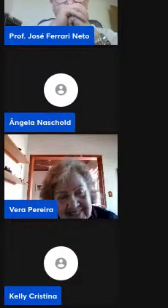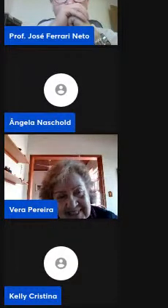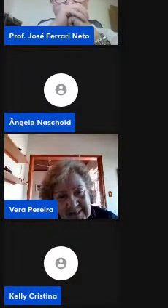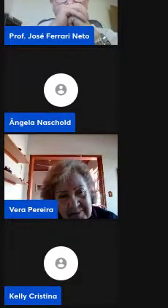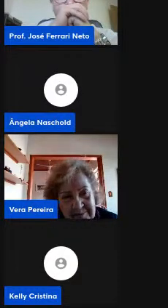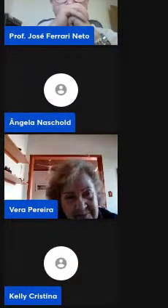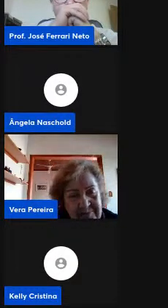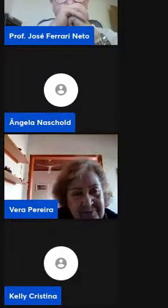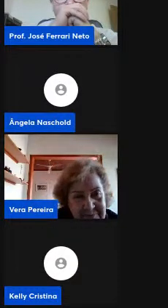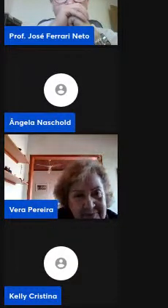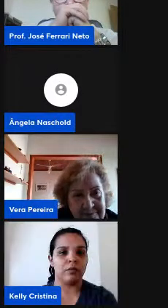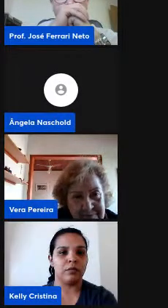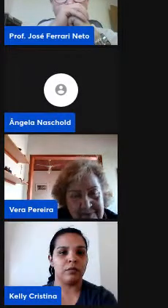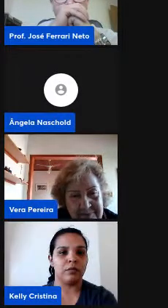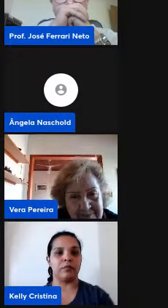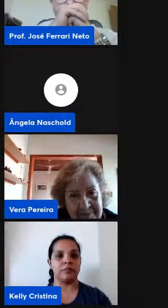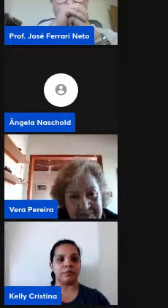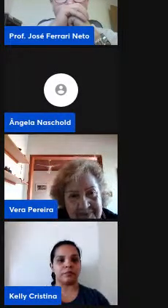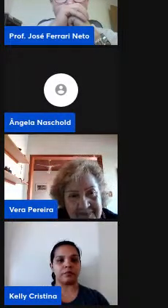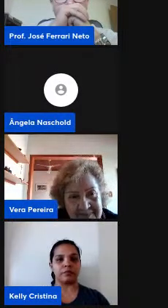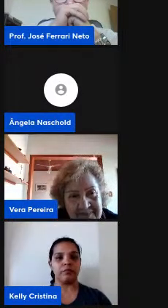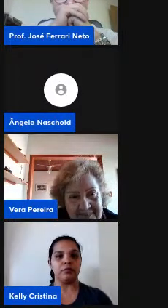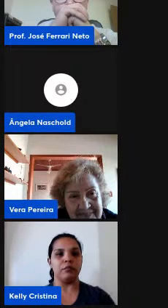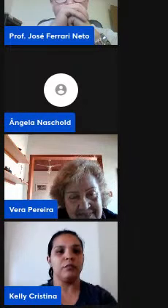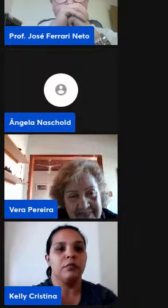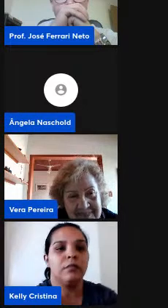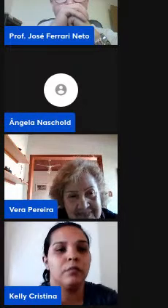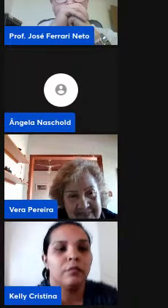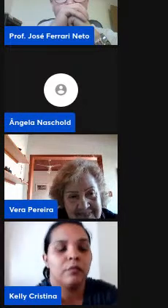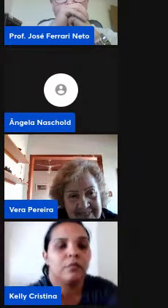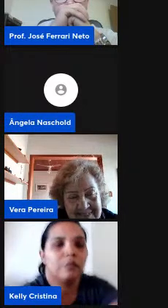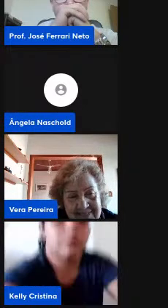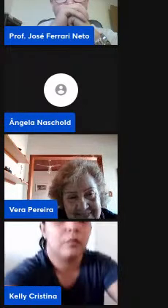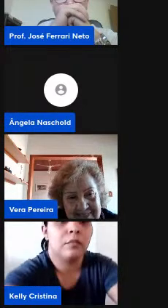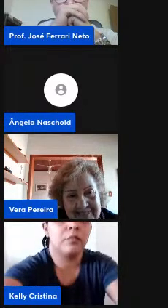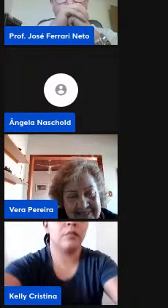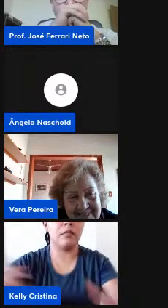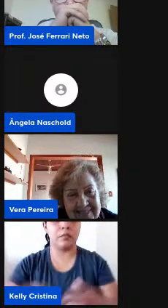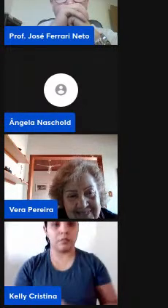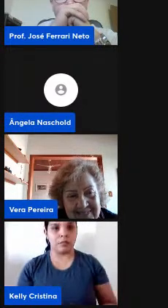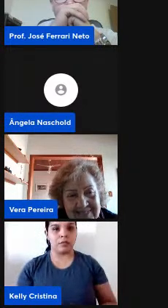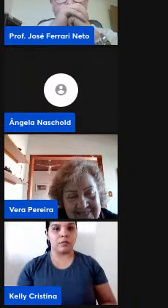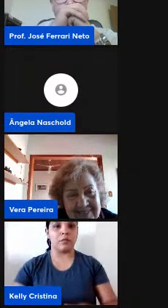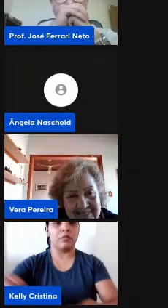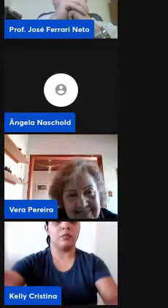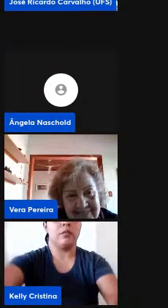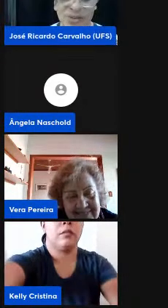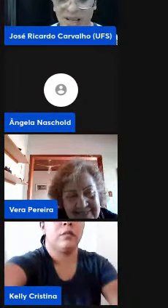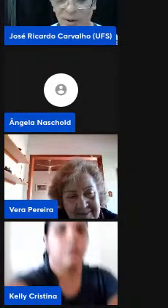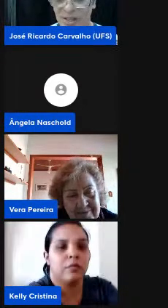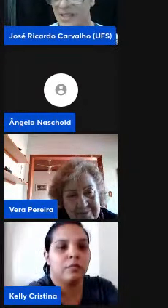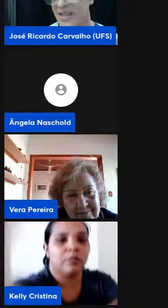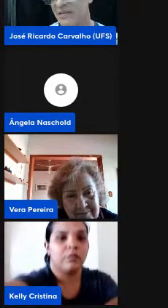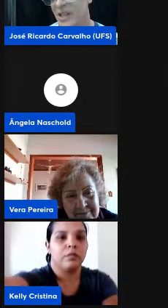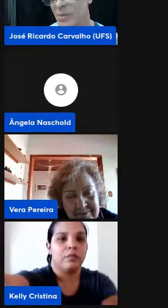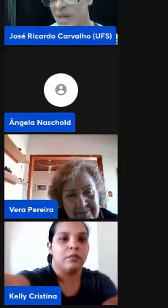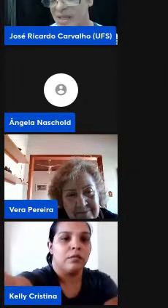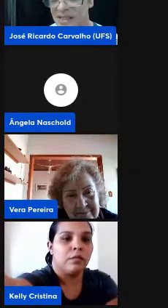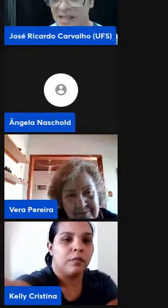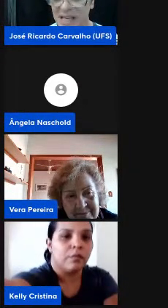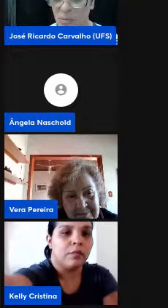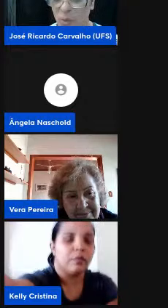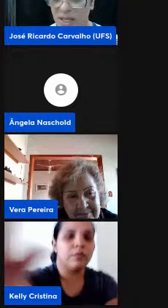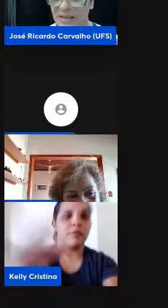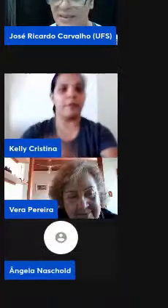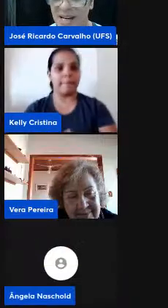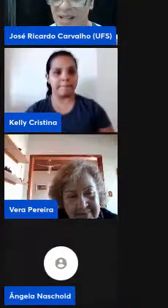reescrita e revisão textual nos anos iniciais, observando a conjunção e o trabalho com as relações dialógicas. Evidentemente que